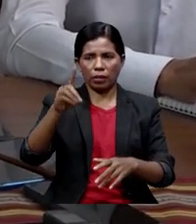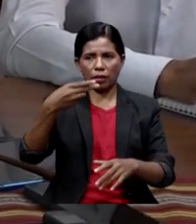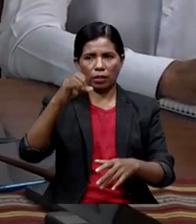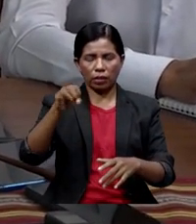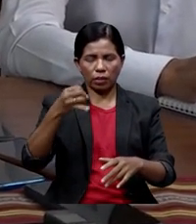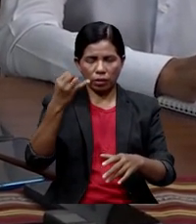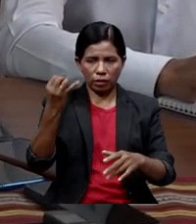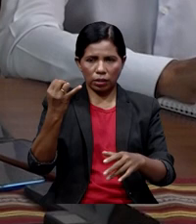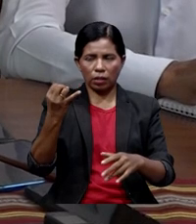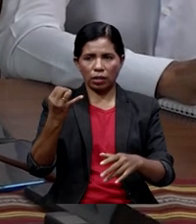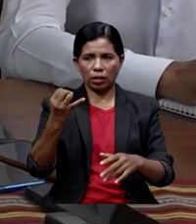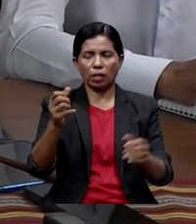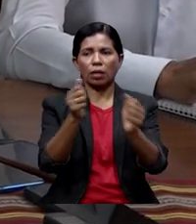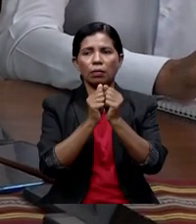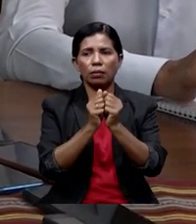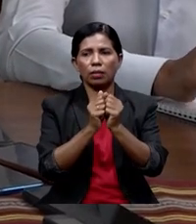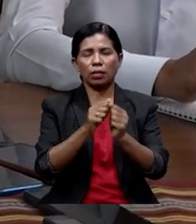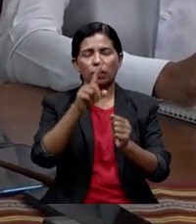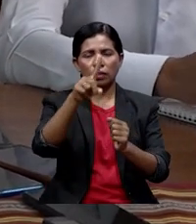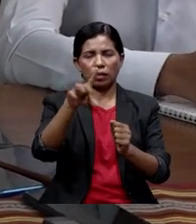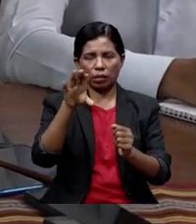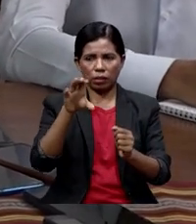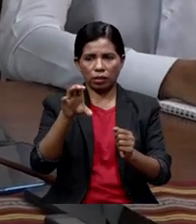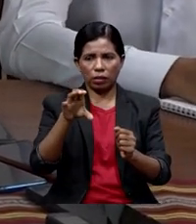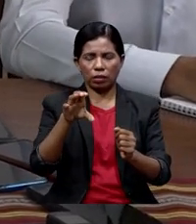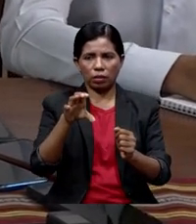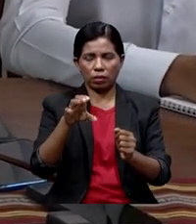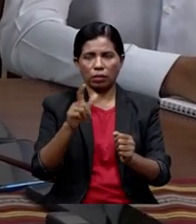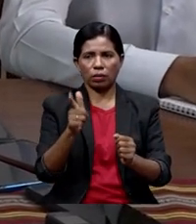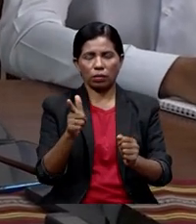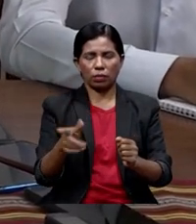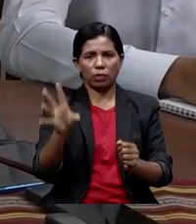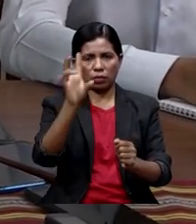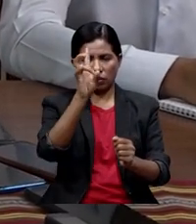provedor de direitos humanos hamutu queixa atusida a rua nulo resinhito